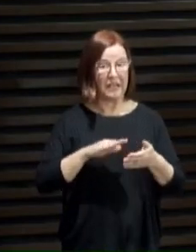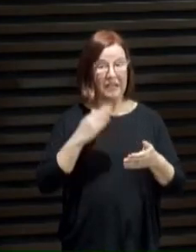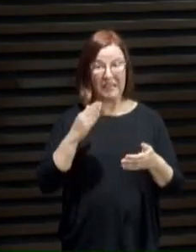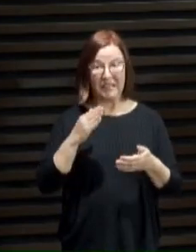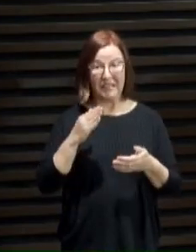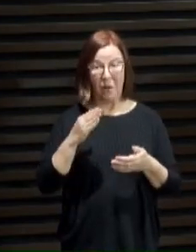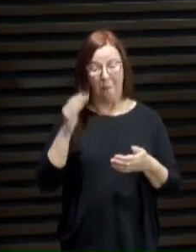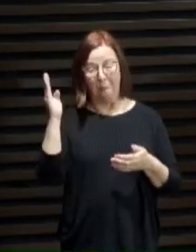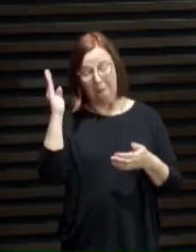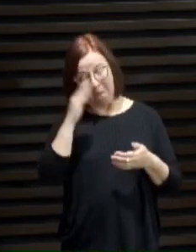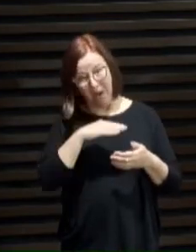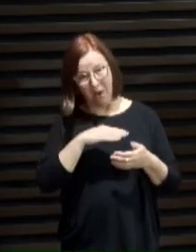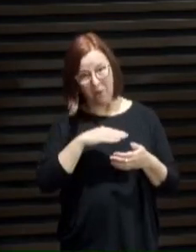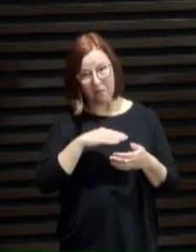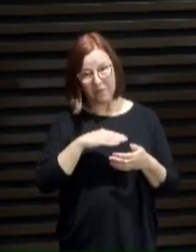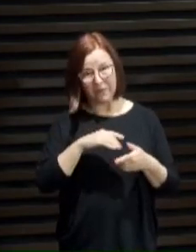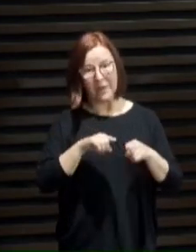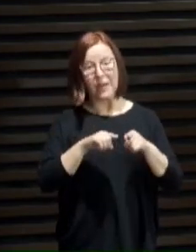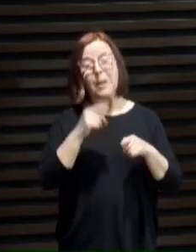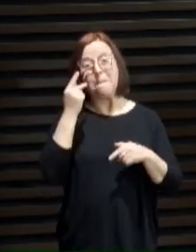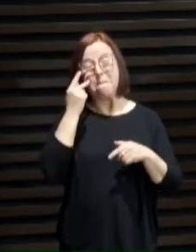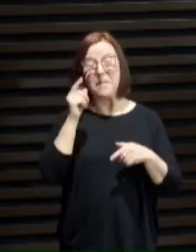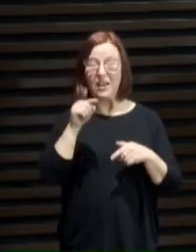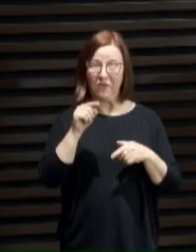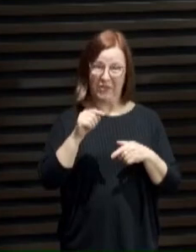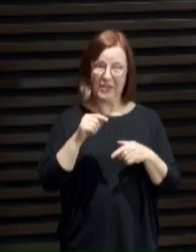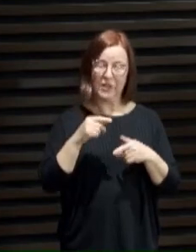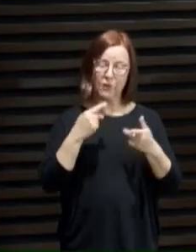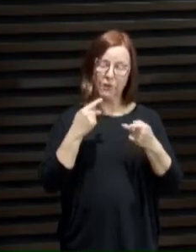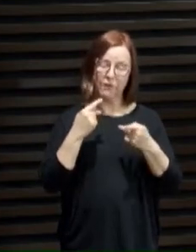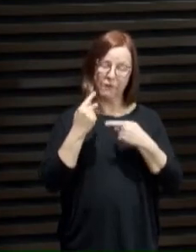É para você que eu me dirijo nessa hora.